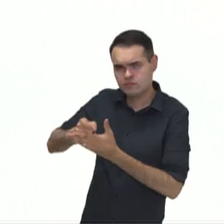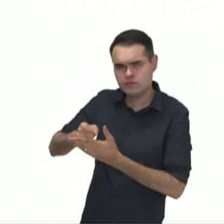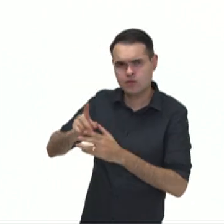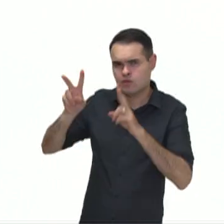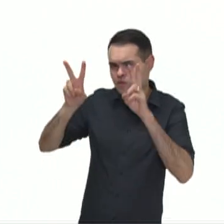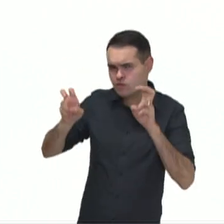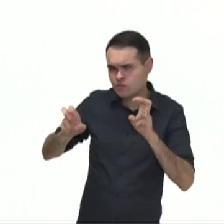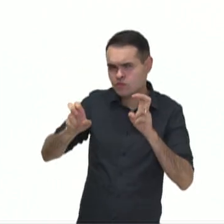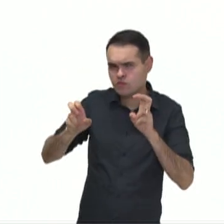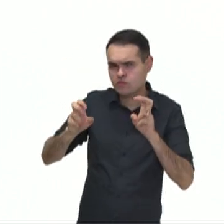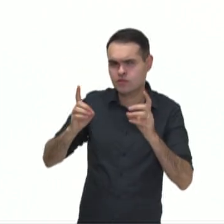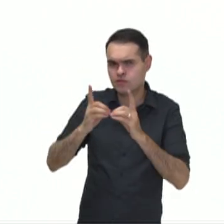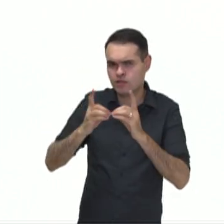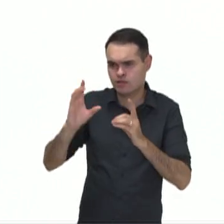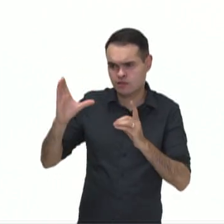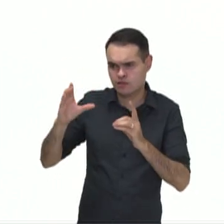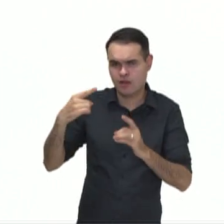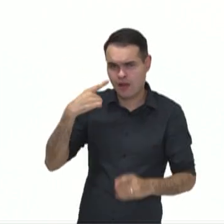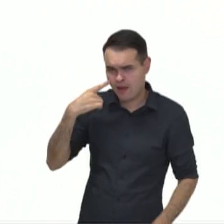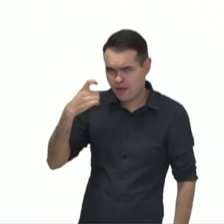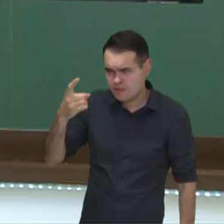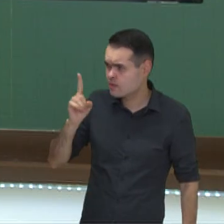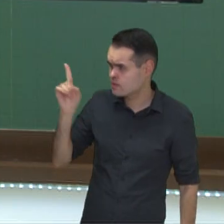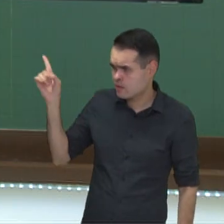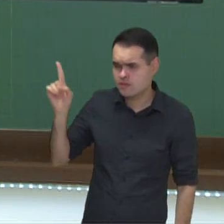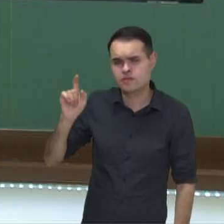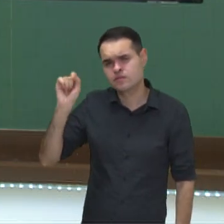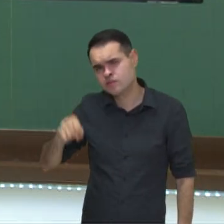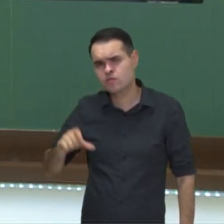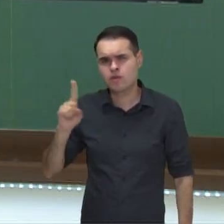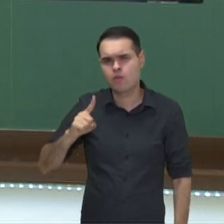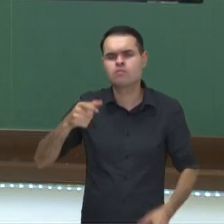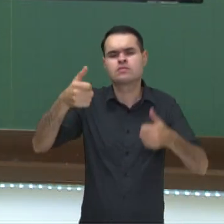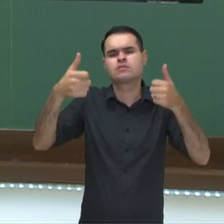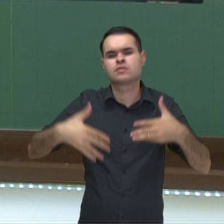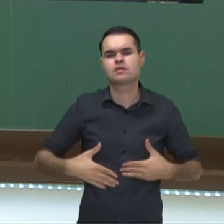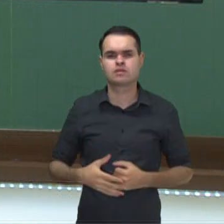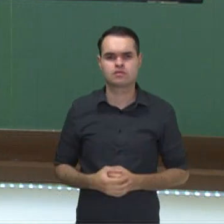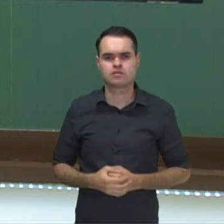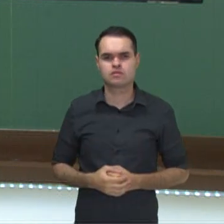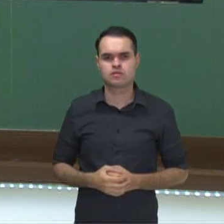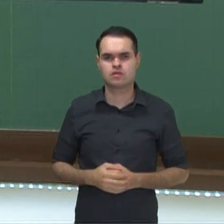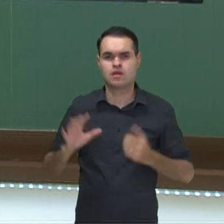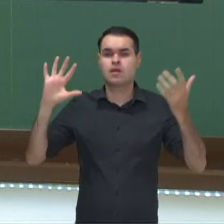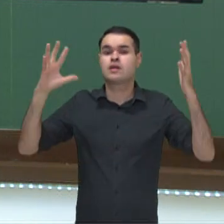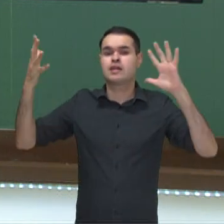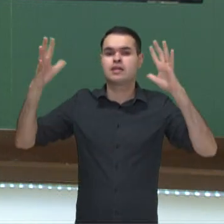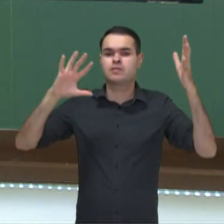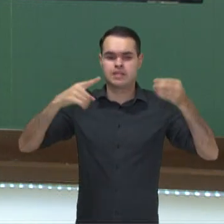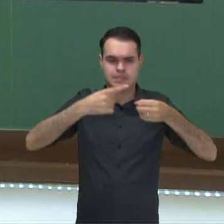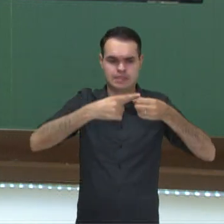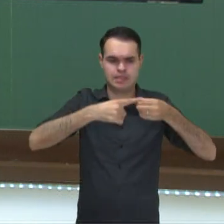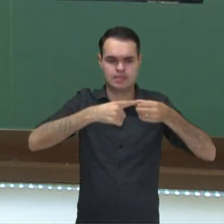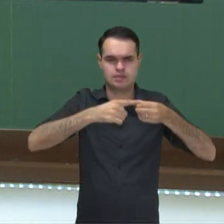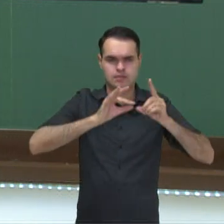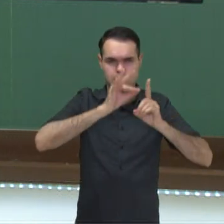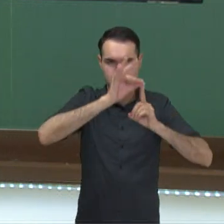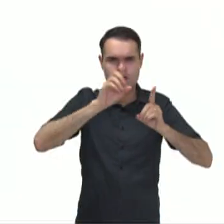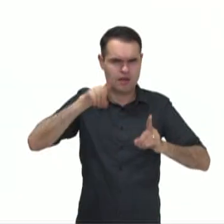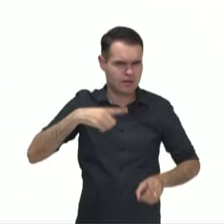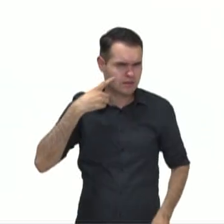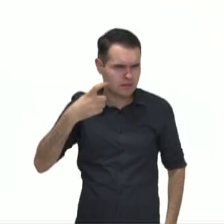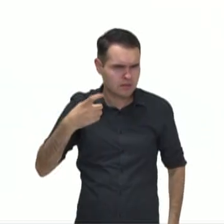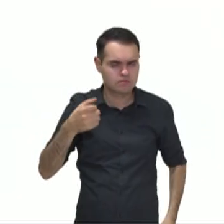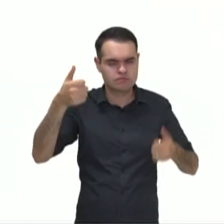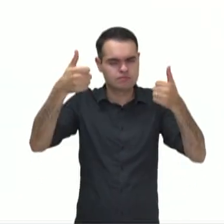texto didático-científico interessante? Justifique. Falar sobre o clima das cidades é interessante? Explique.